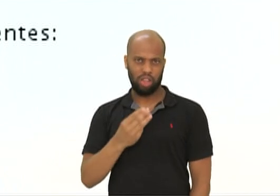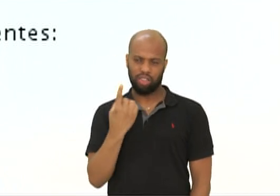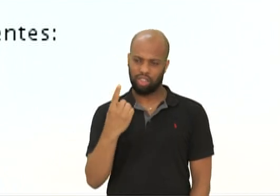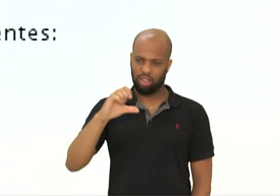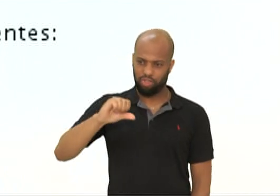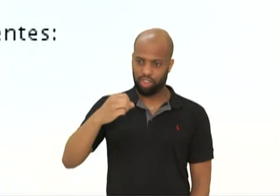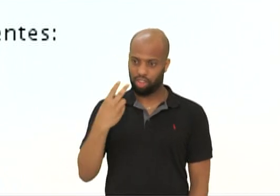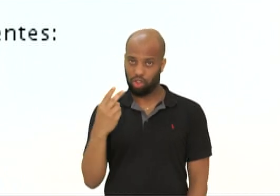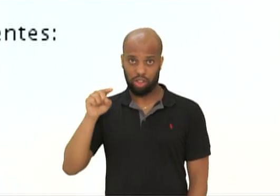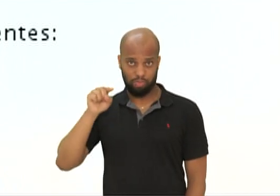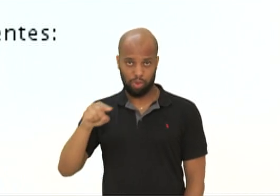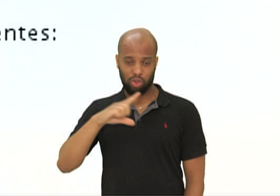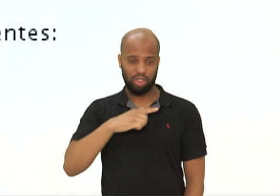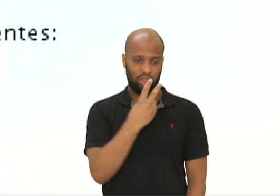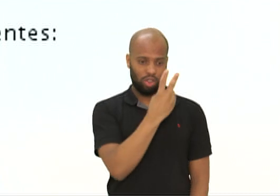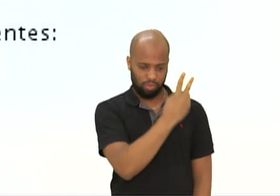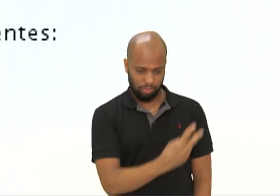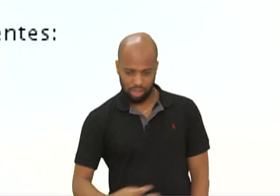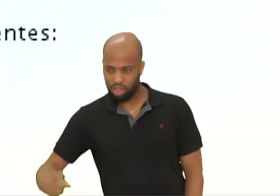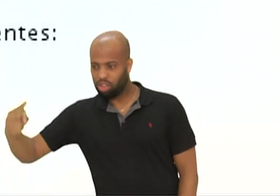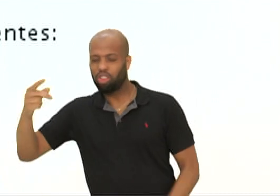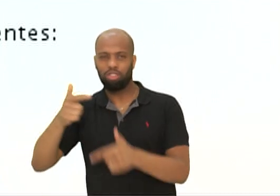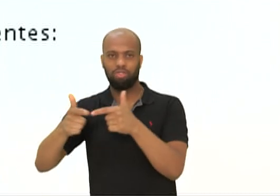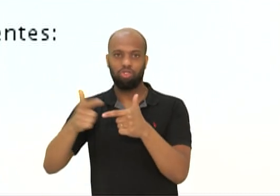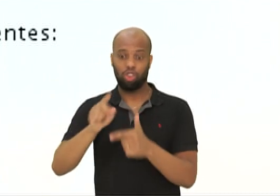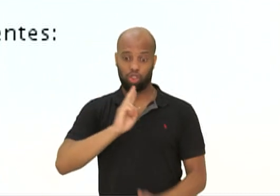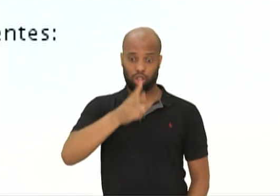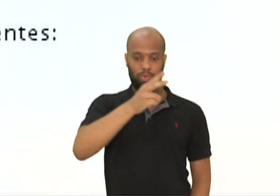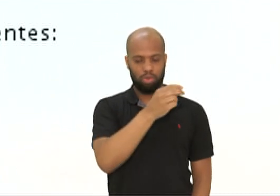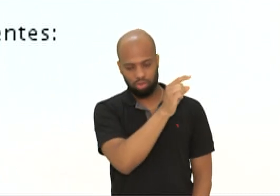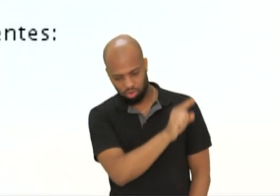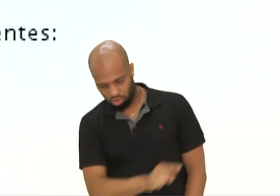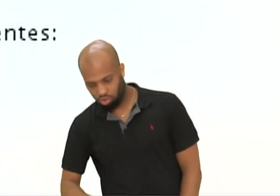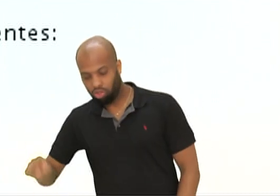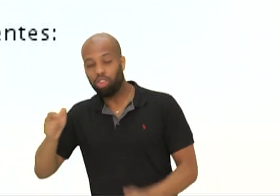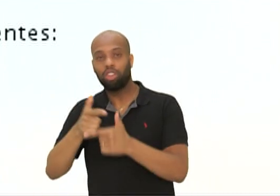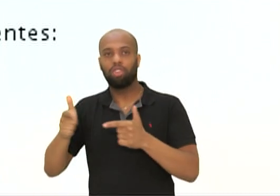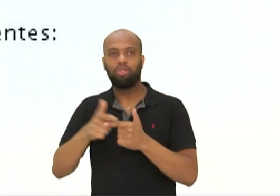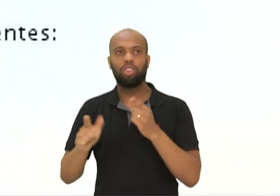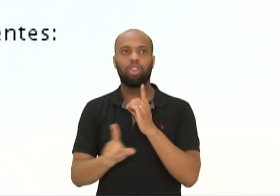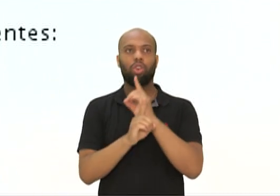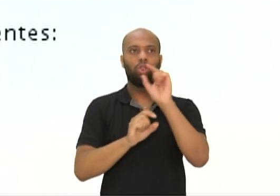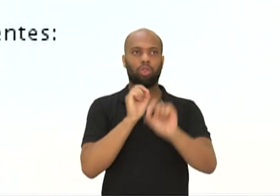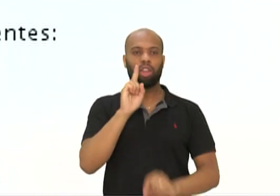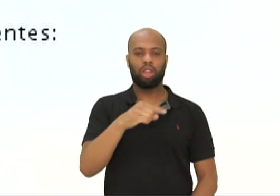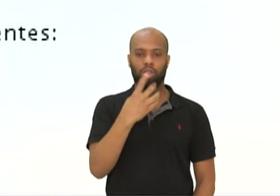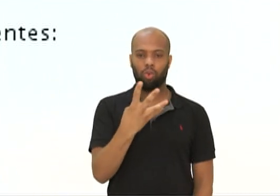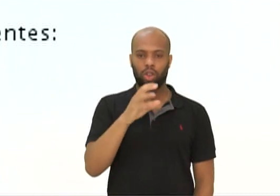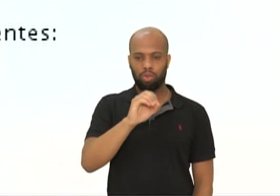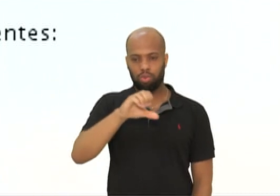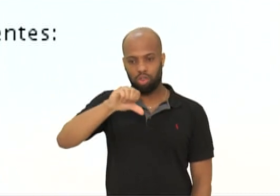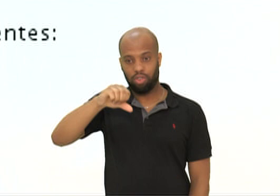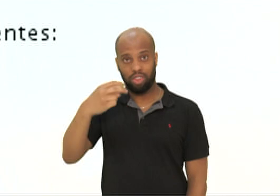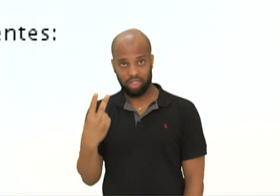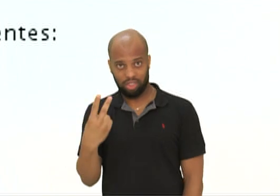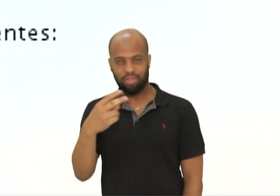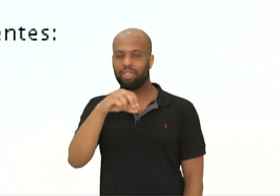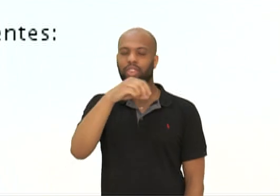8.192.000, o 2.000 que está multiplicando passa dividindo. Assim, a gente encontra 4.096.